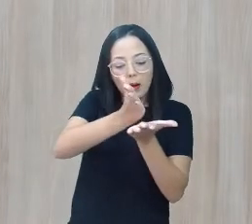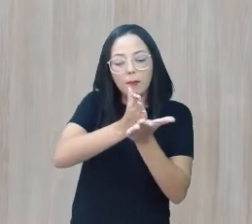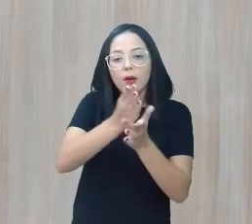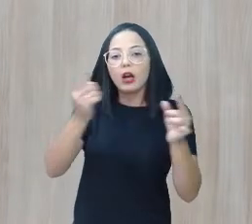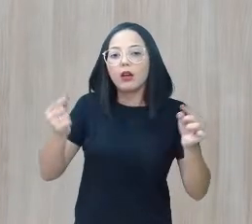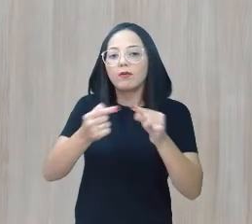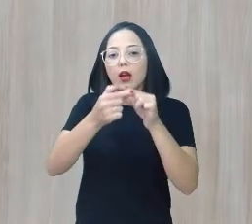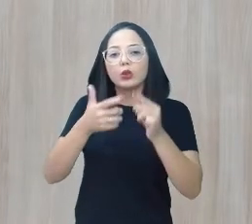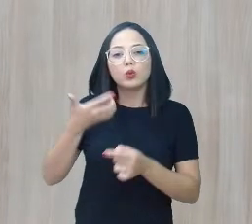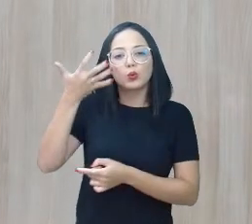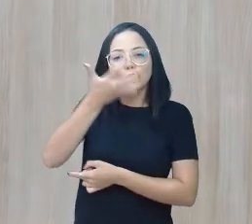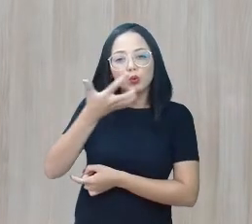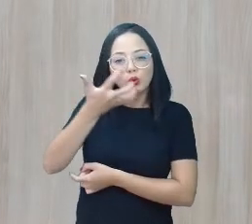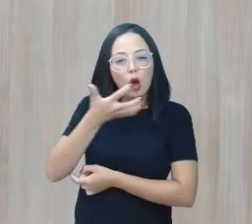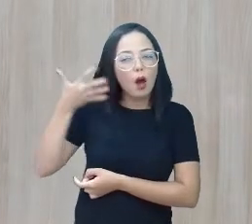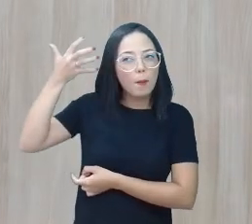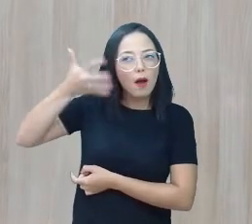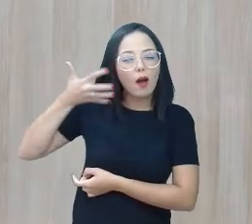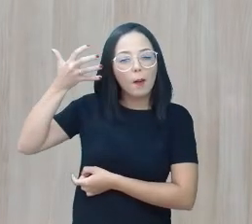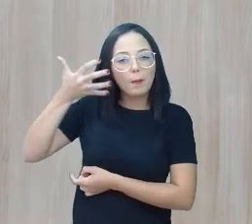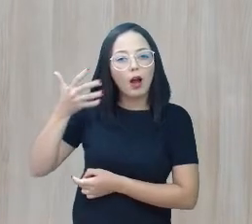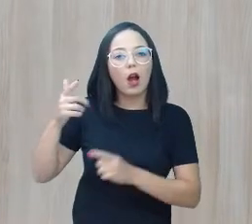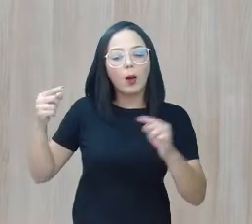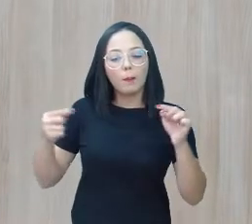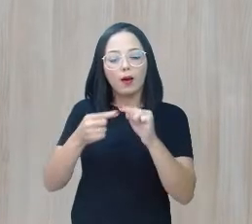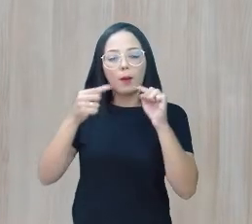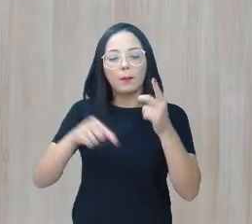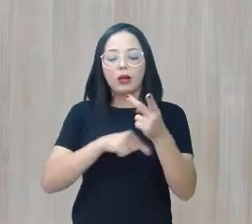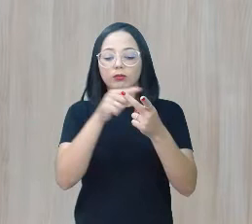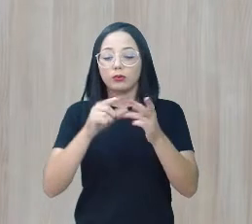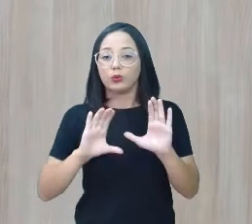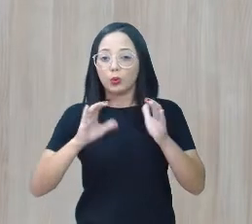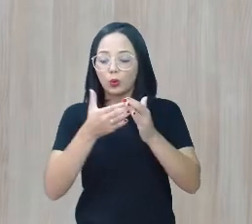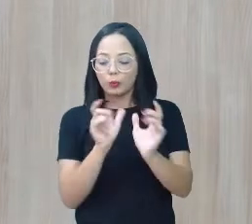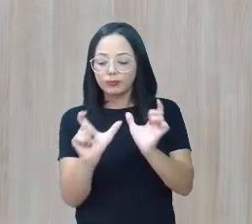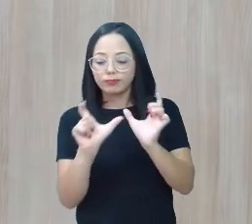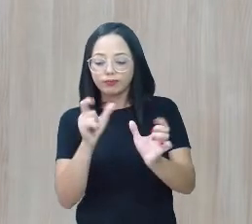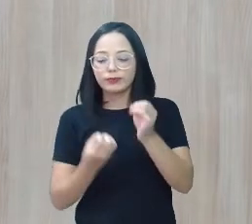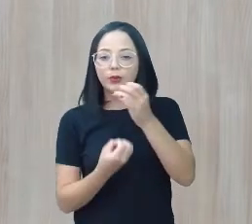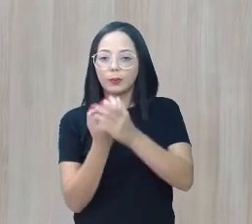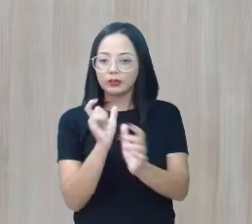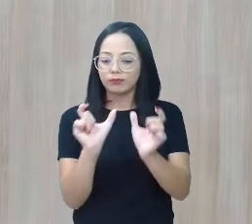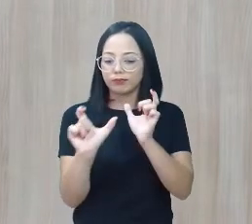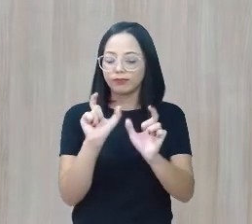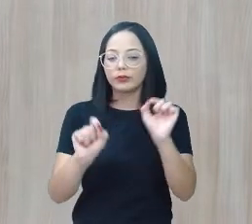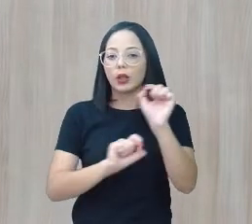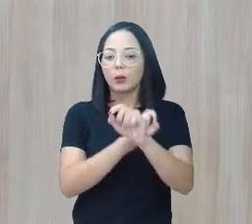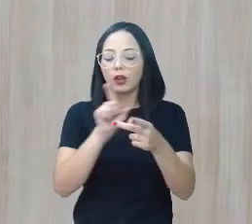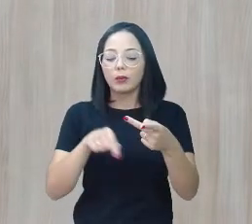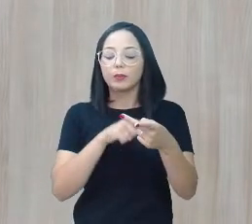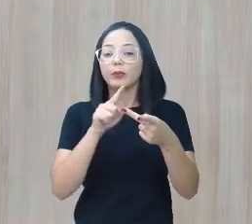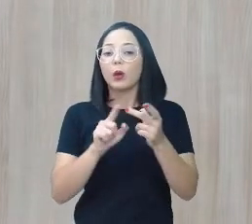é o nível fonológico, envolve as classes e formações de palavra, que é o nível